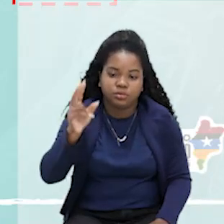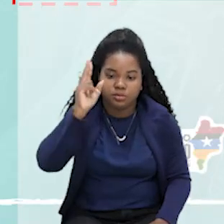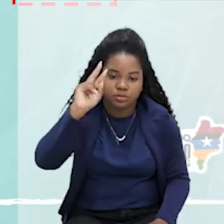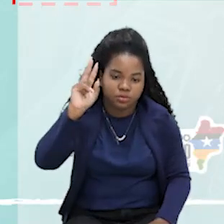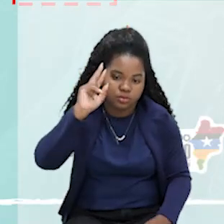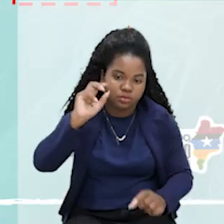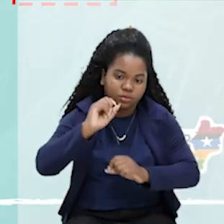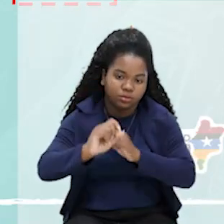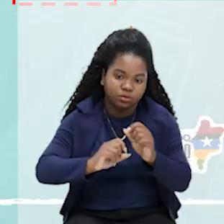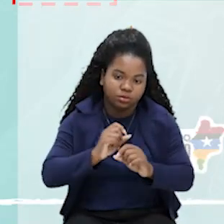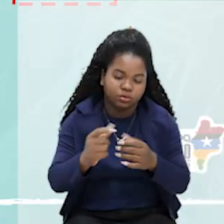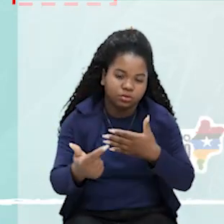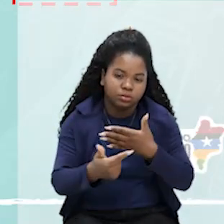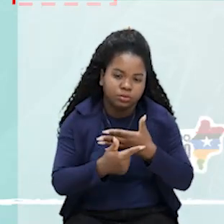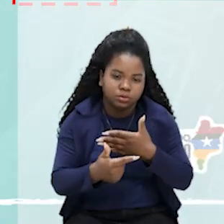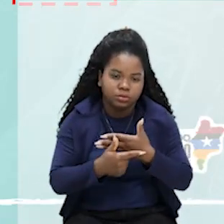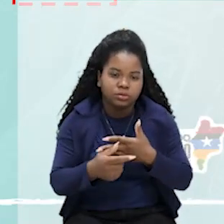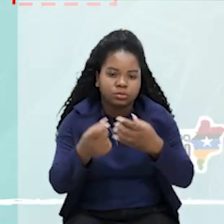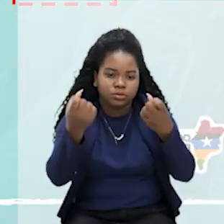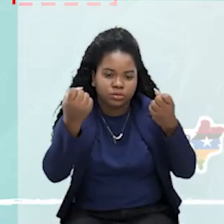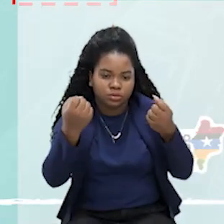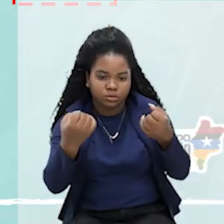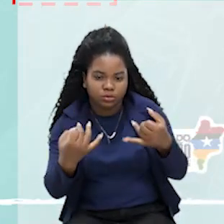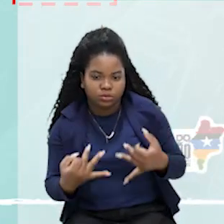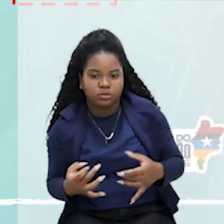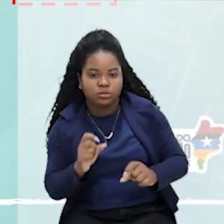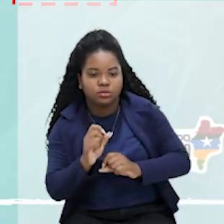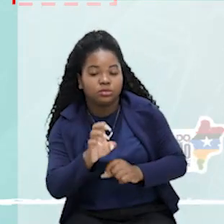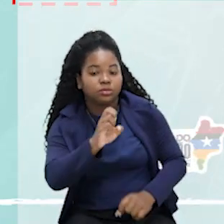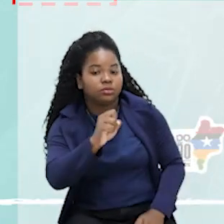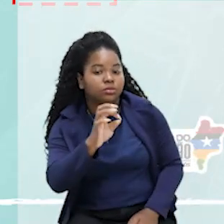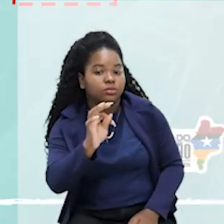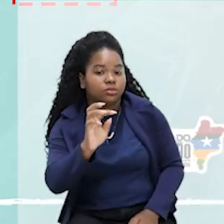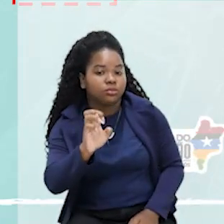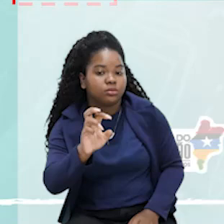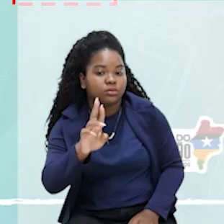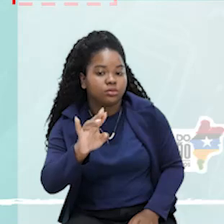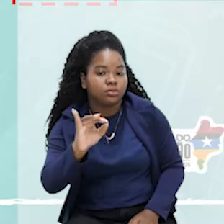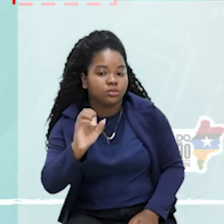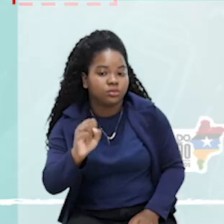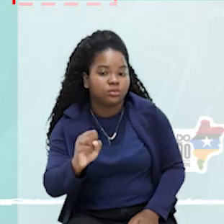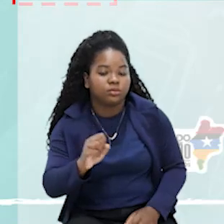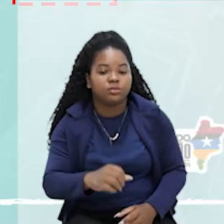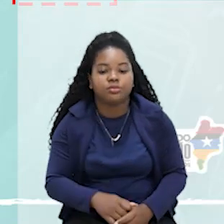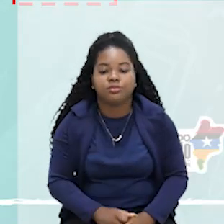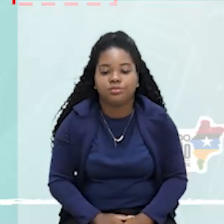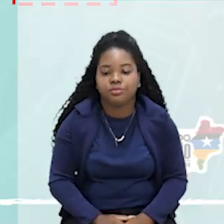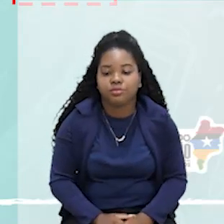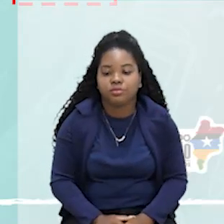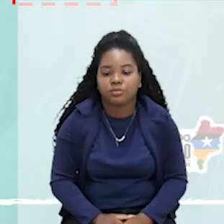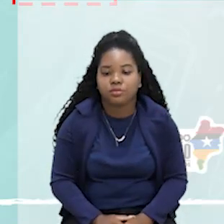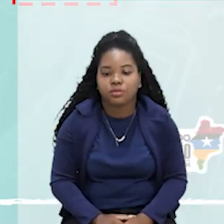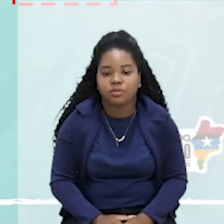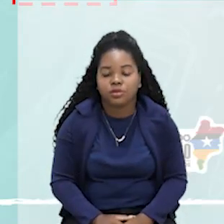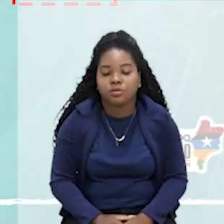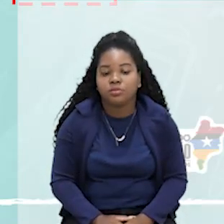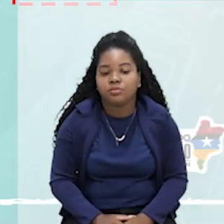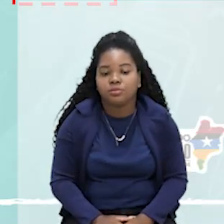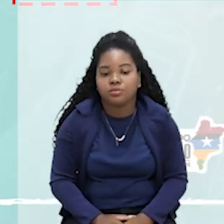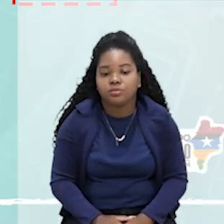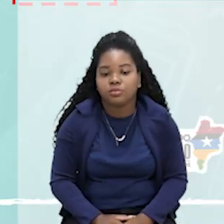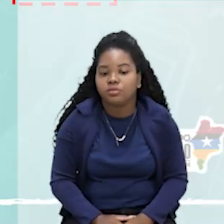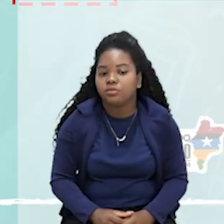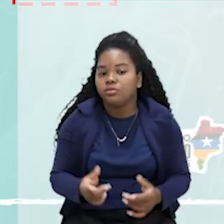de uma função já que já trabalhamos ésteres certo então sim a esterificação